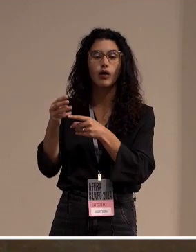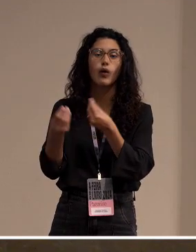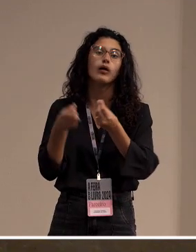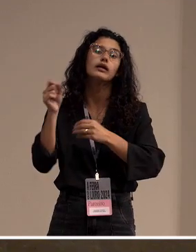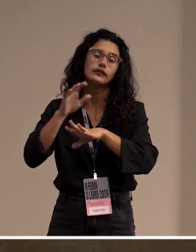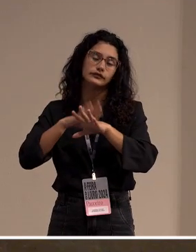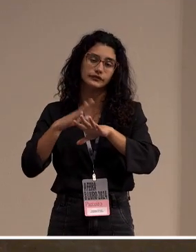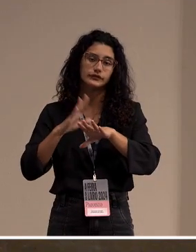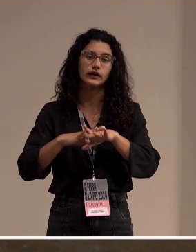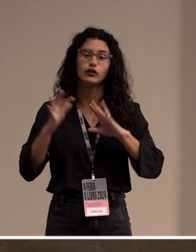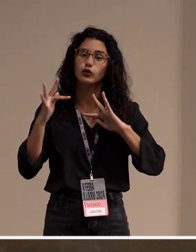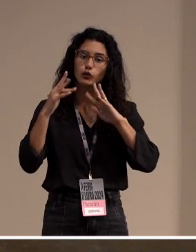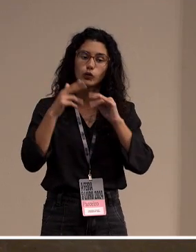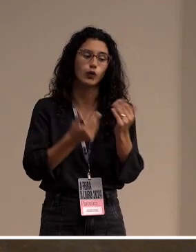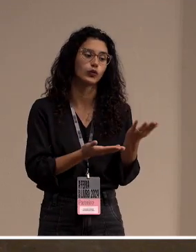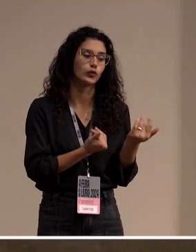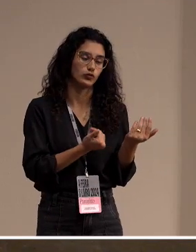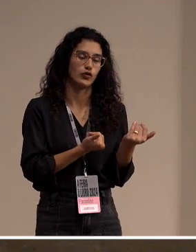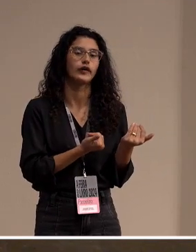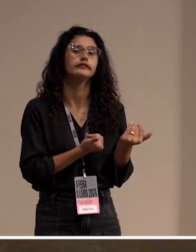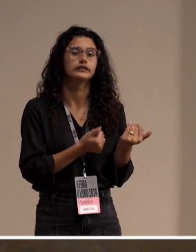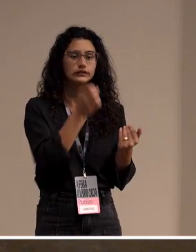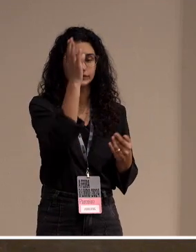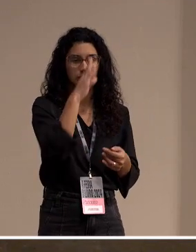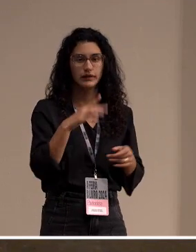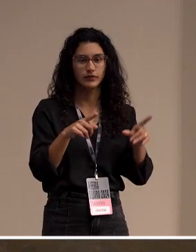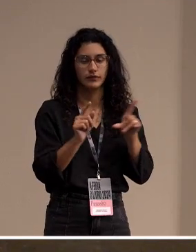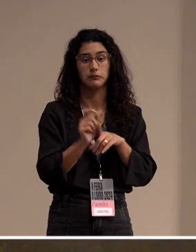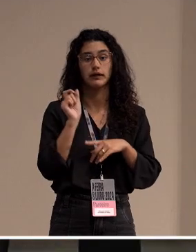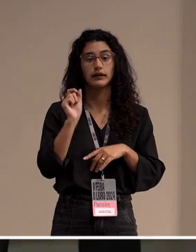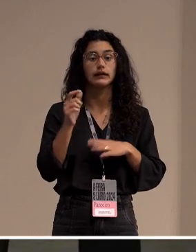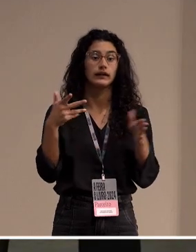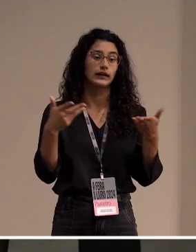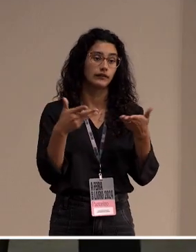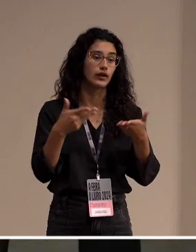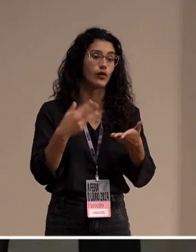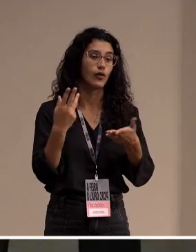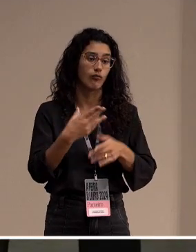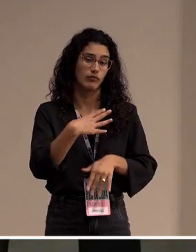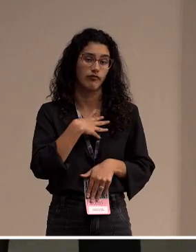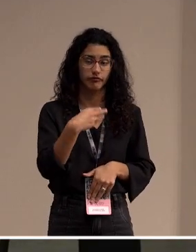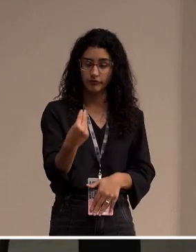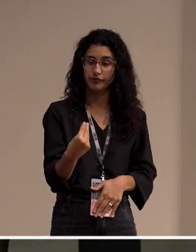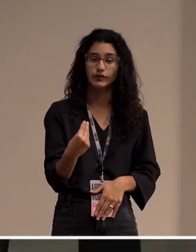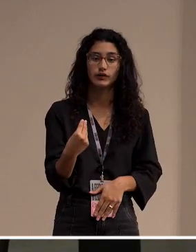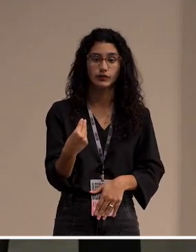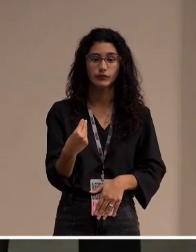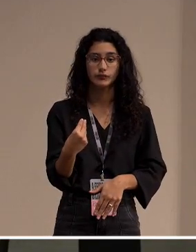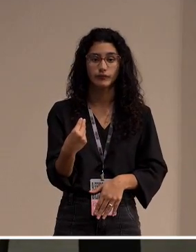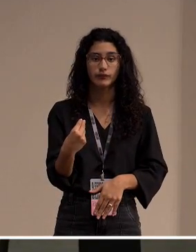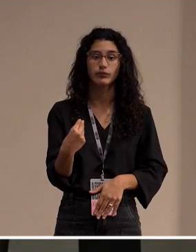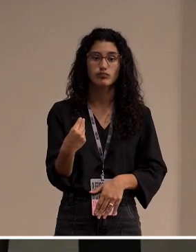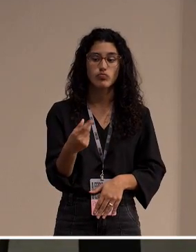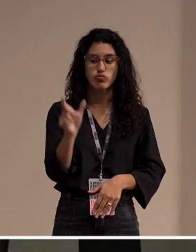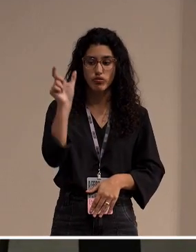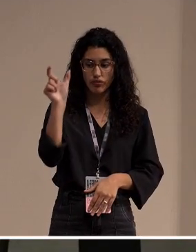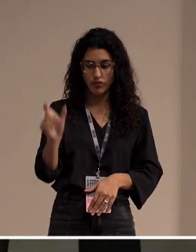são tratados todos os jovens adolescentes do Brasil, é que, dessa vez, como eles são filhos de